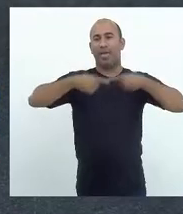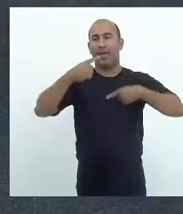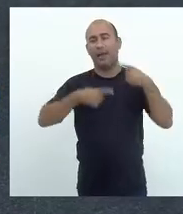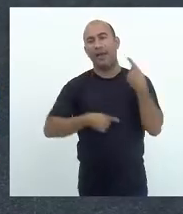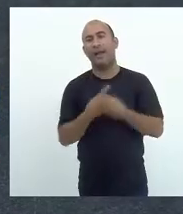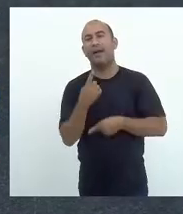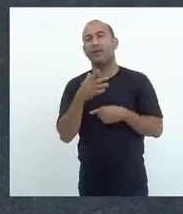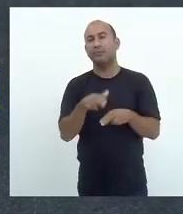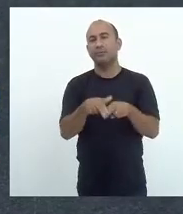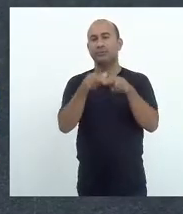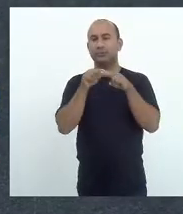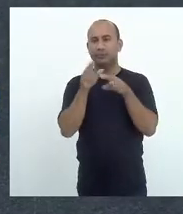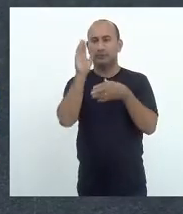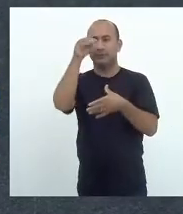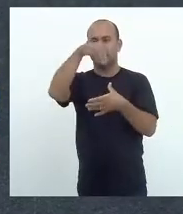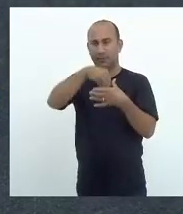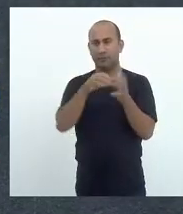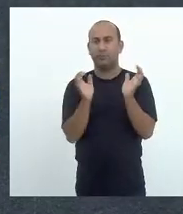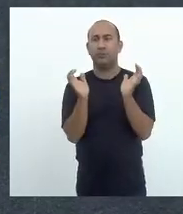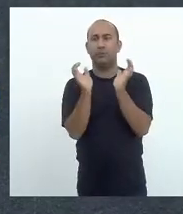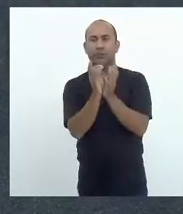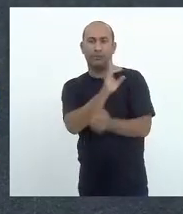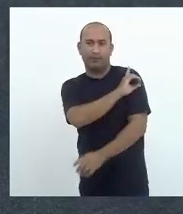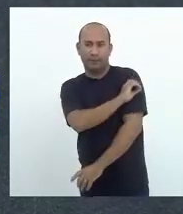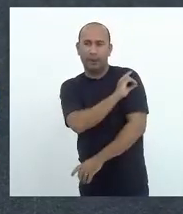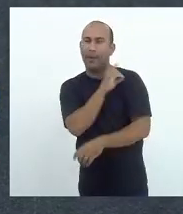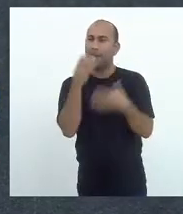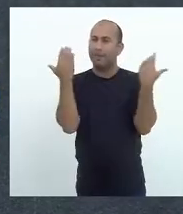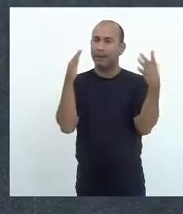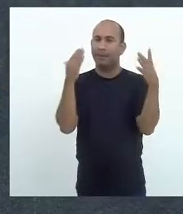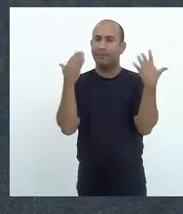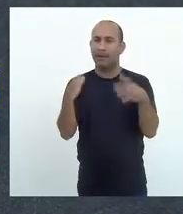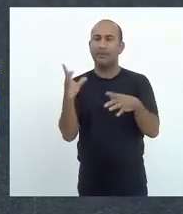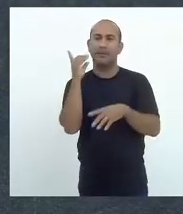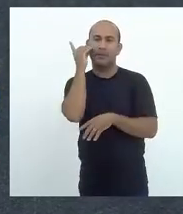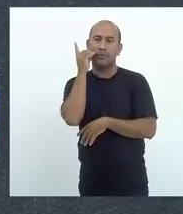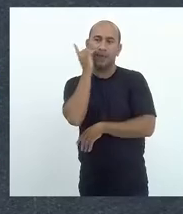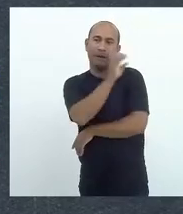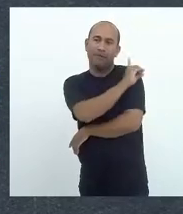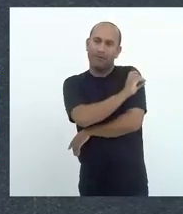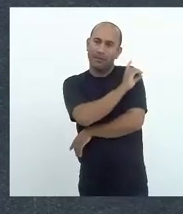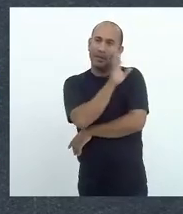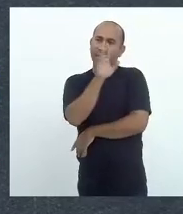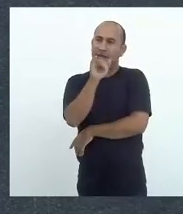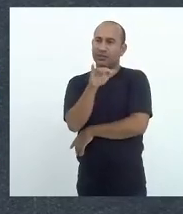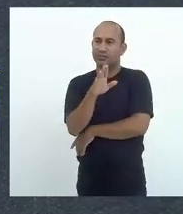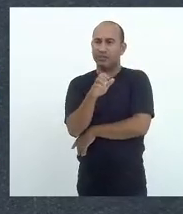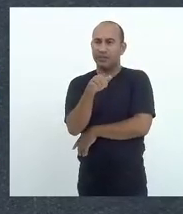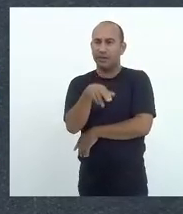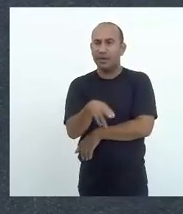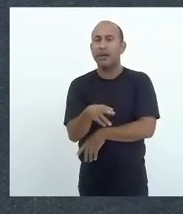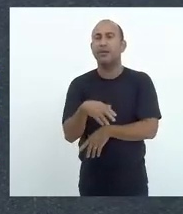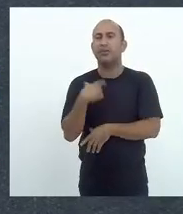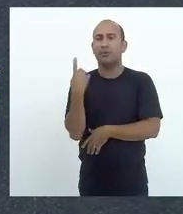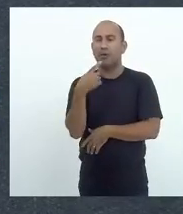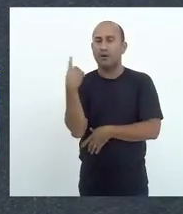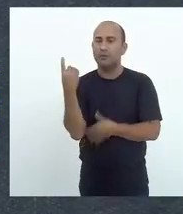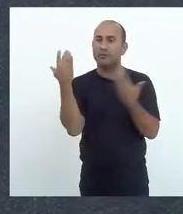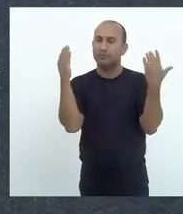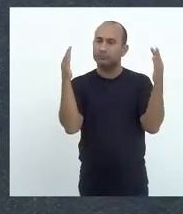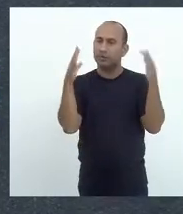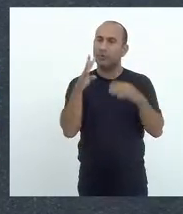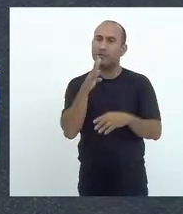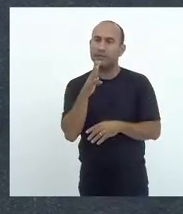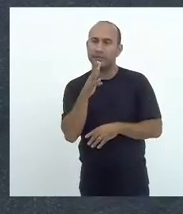Federal de Enfermagem. Então, parabéns à deputada enfermeira Rejane, nossas homenagens à enfermagem brasileira e o